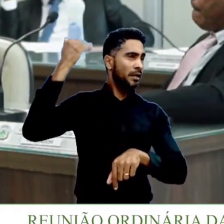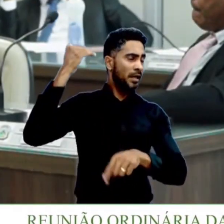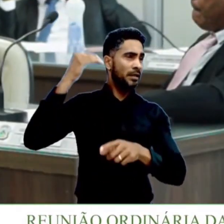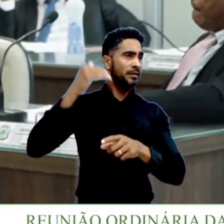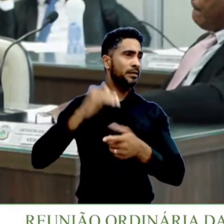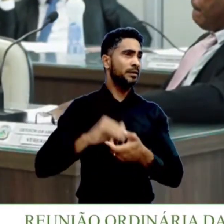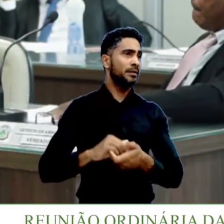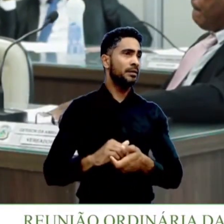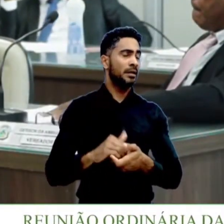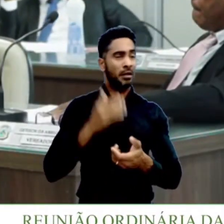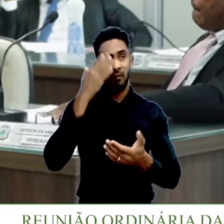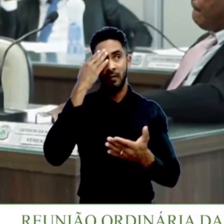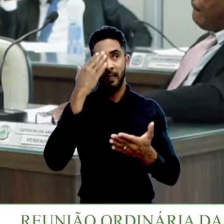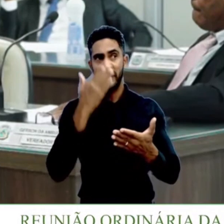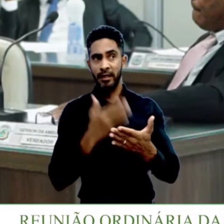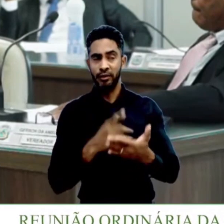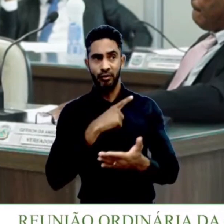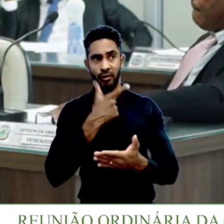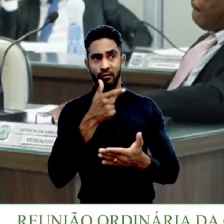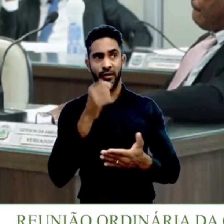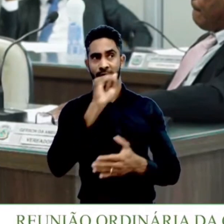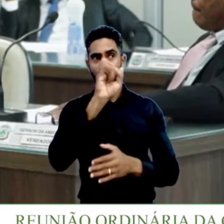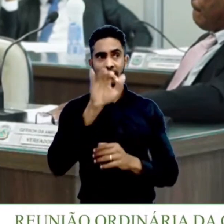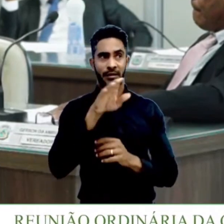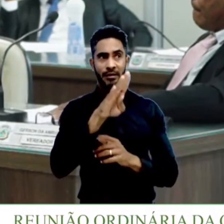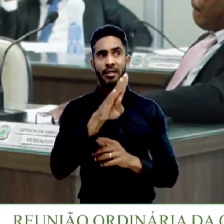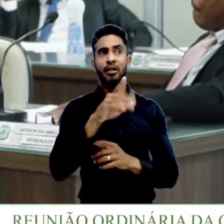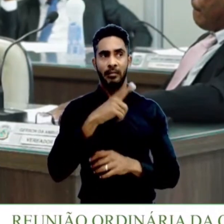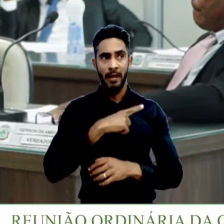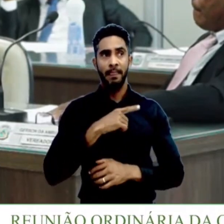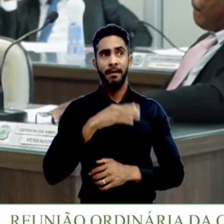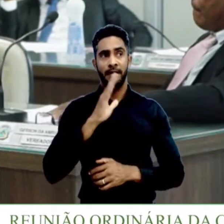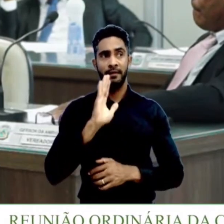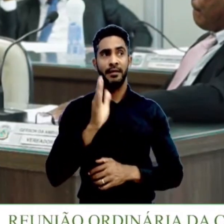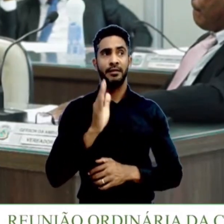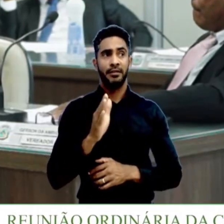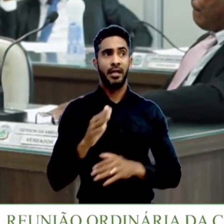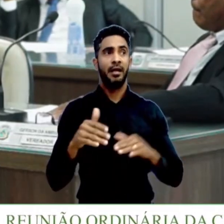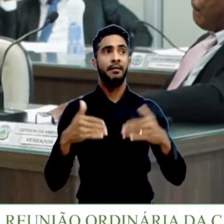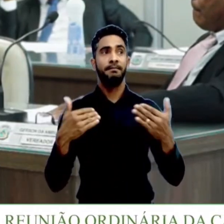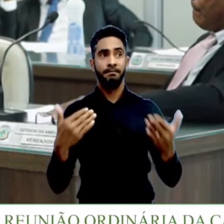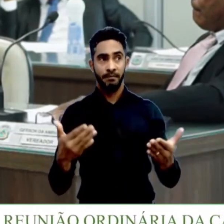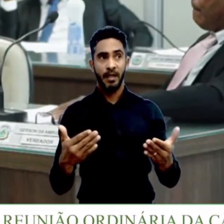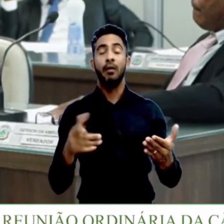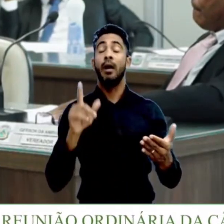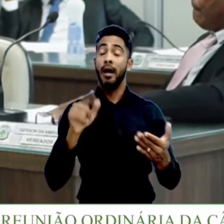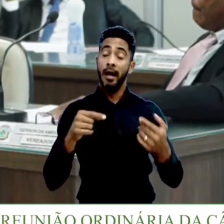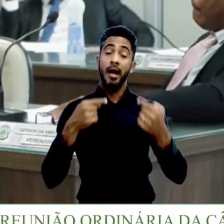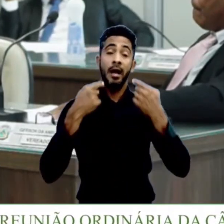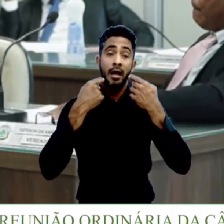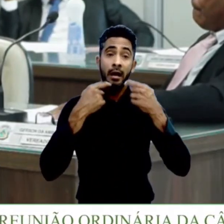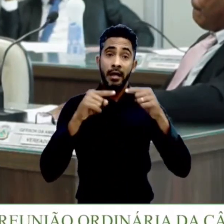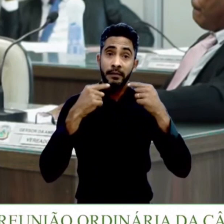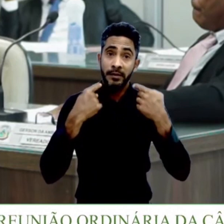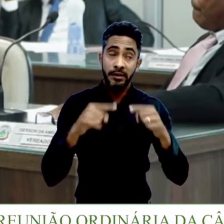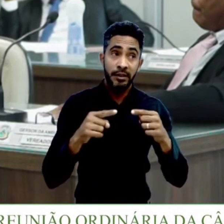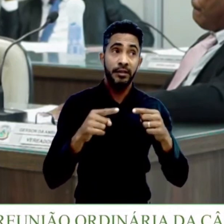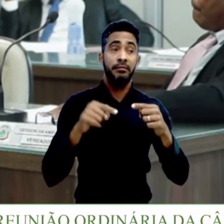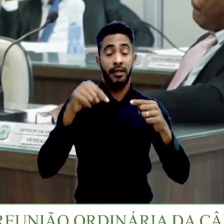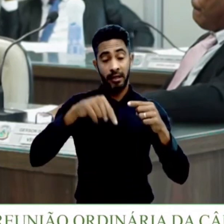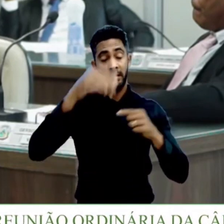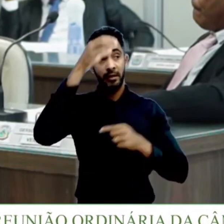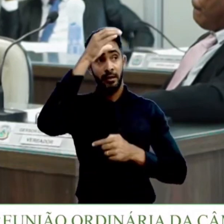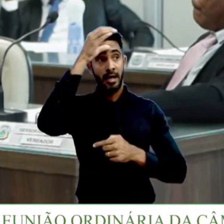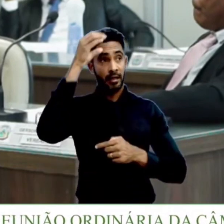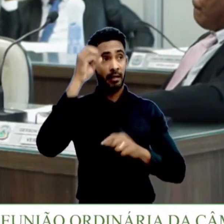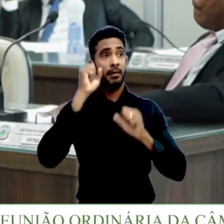Acredito que ele não tem mais em Janaúba, já teve, né? Então, assim, é uma reivindicação que a Casa